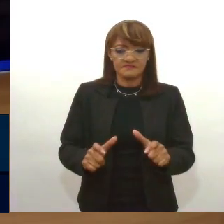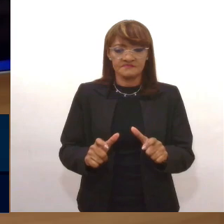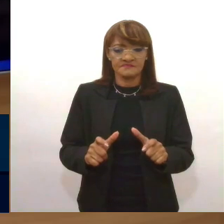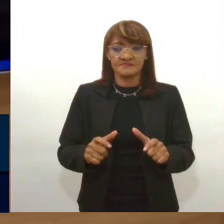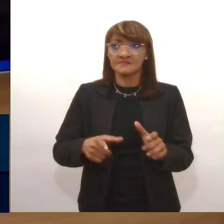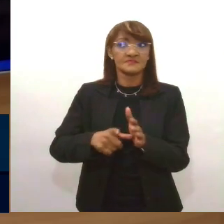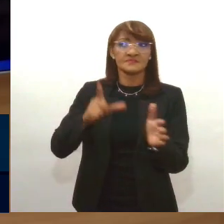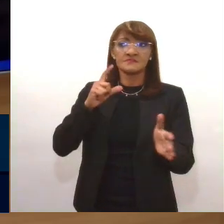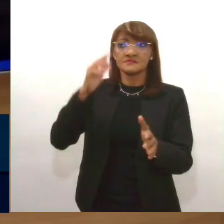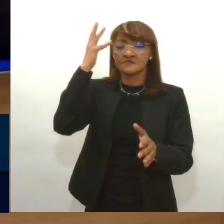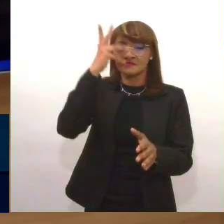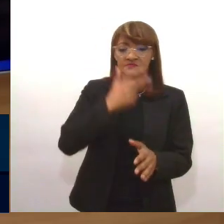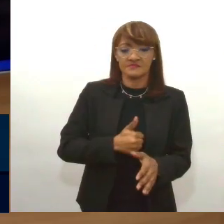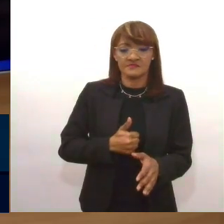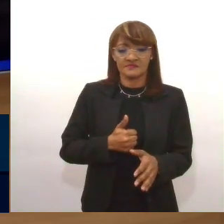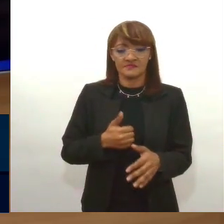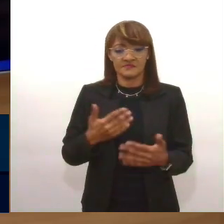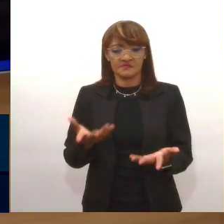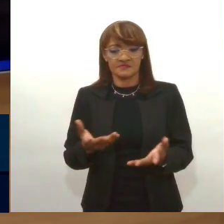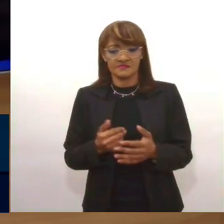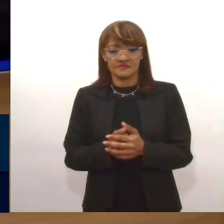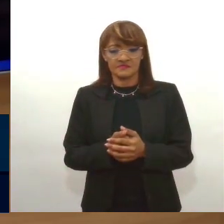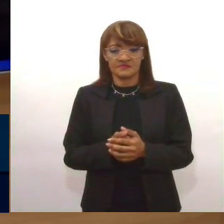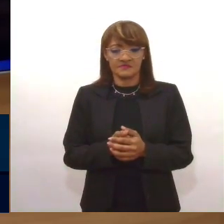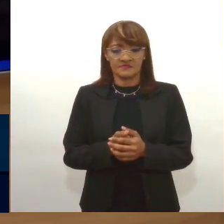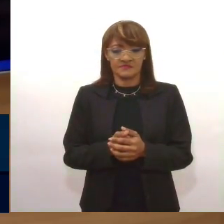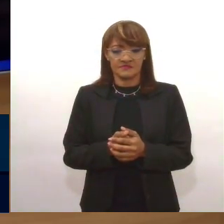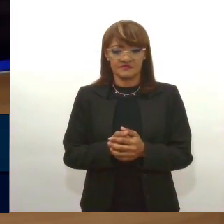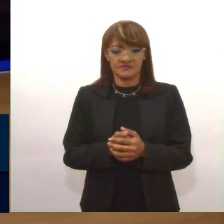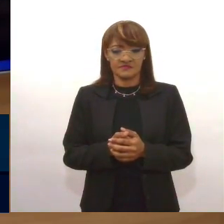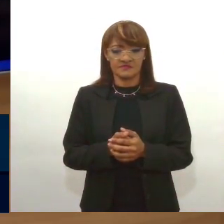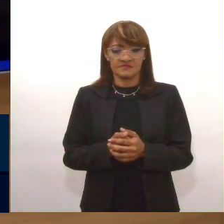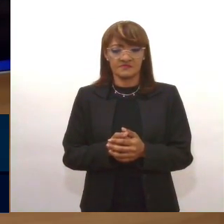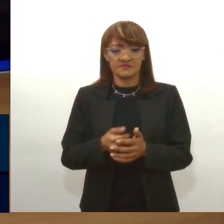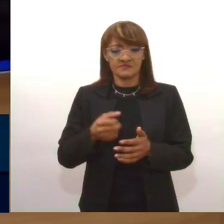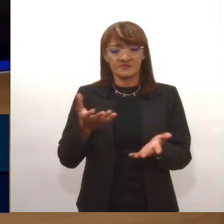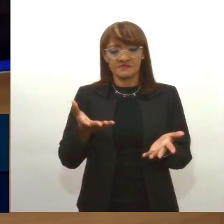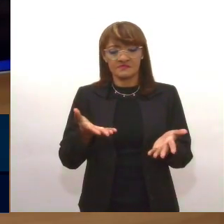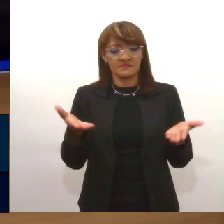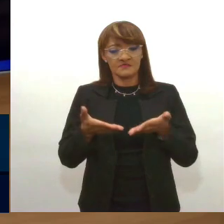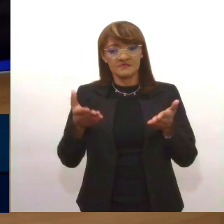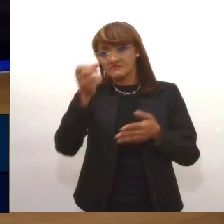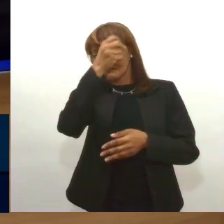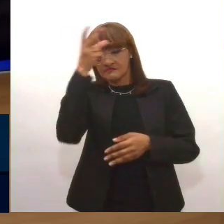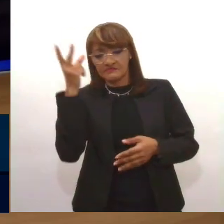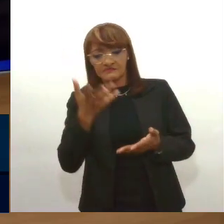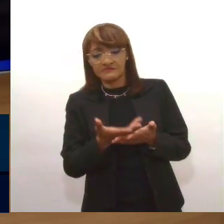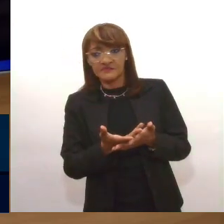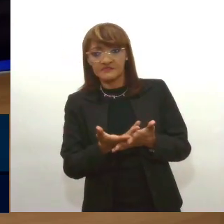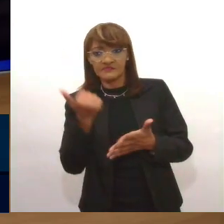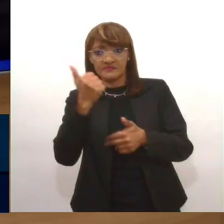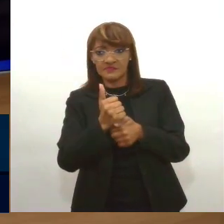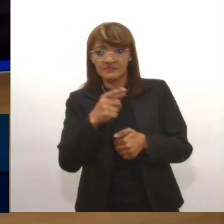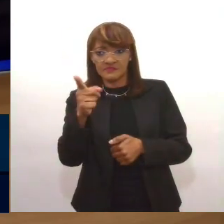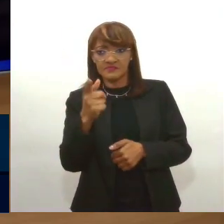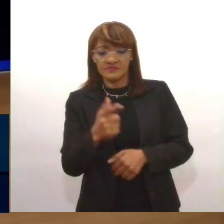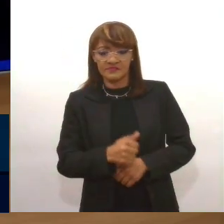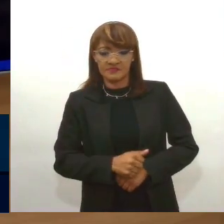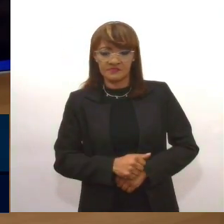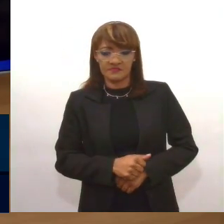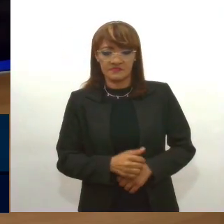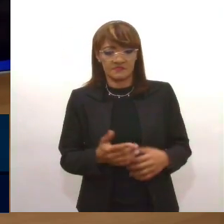passar para nosso Porto Prefeito tá saindo mas tá colocando um outro que pensa da mesma forma que